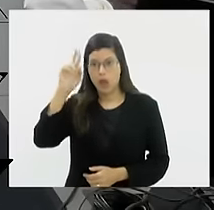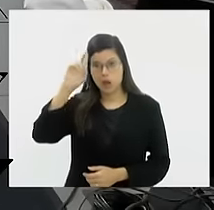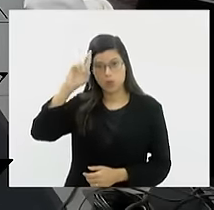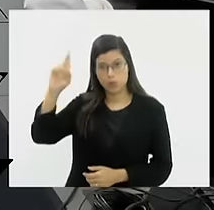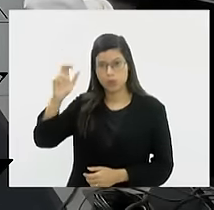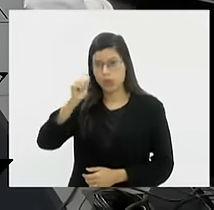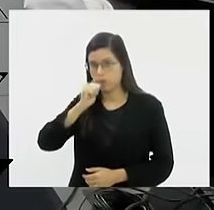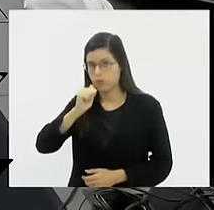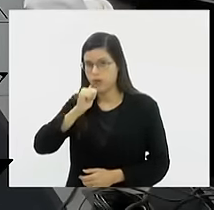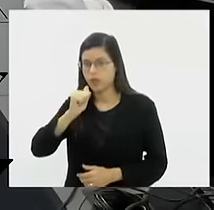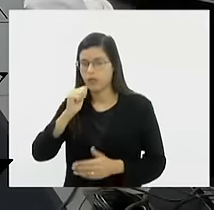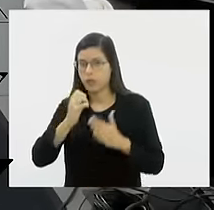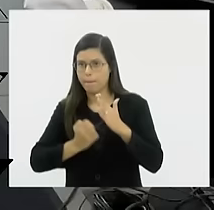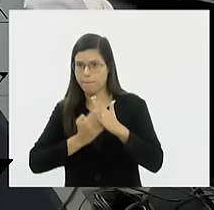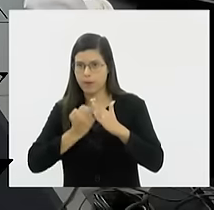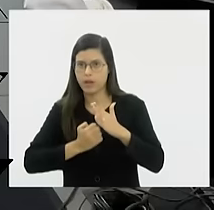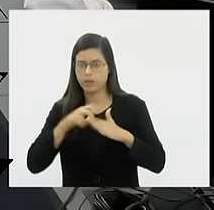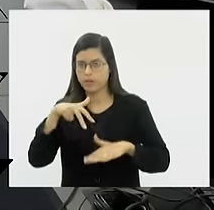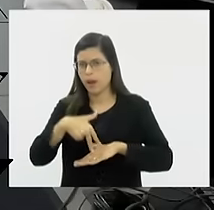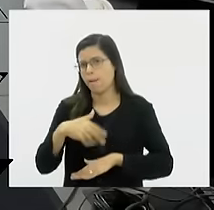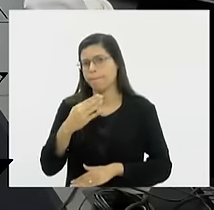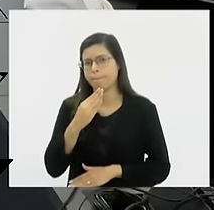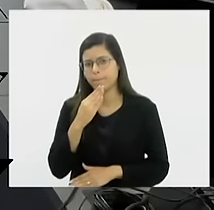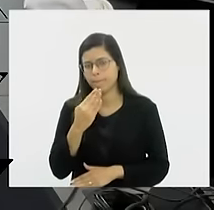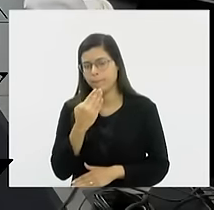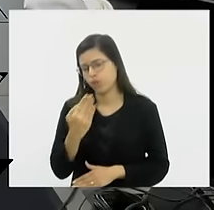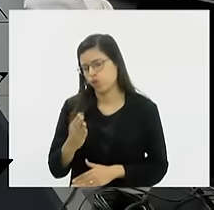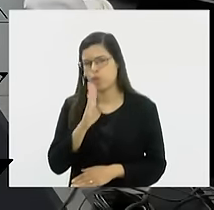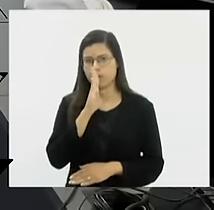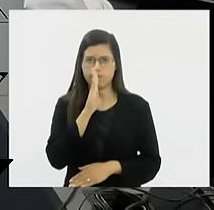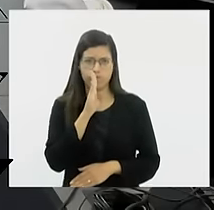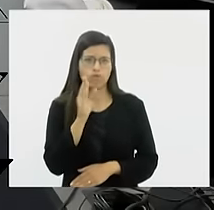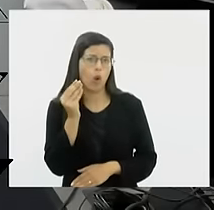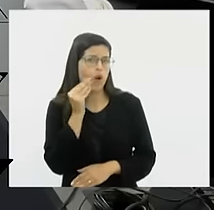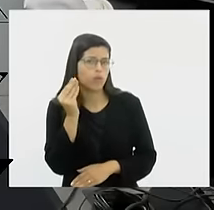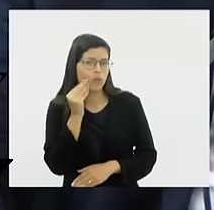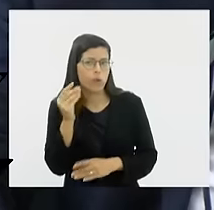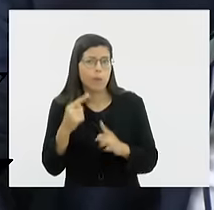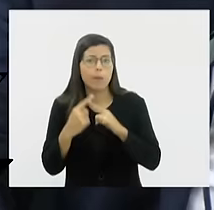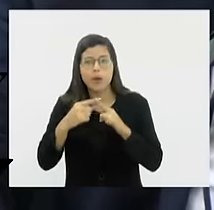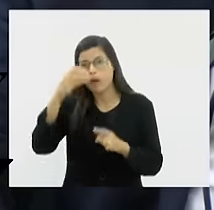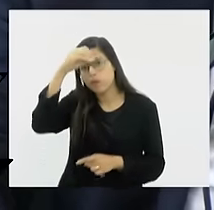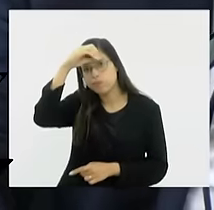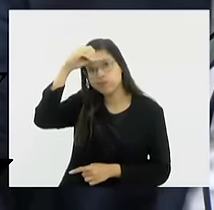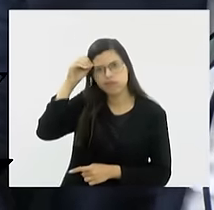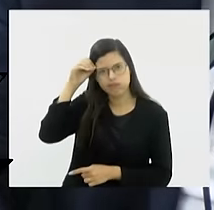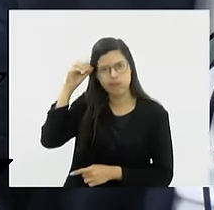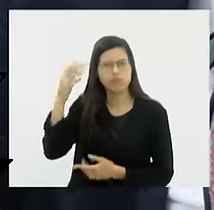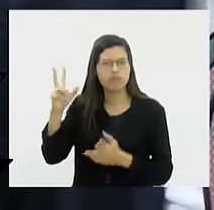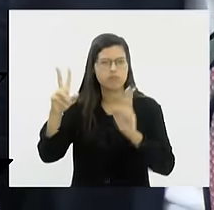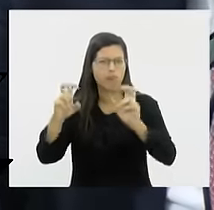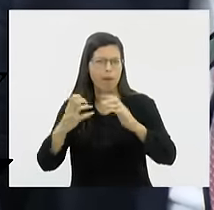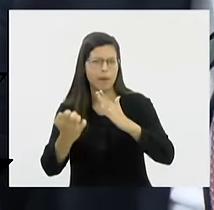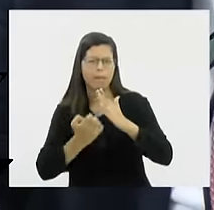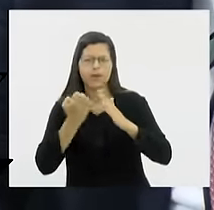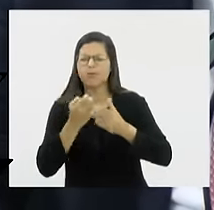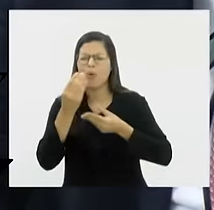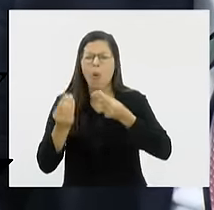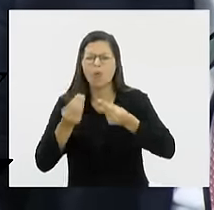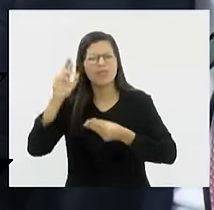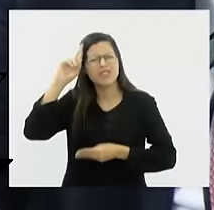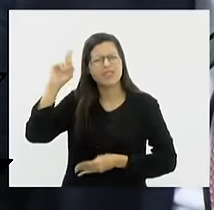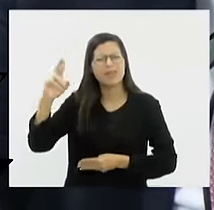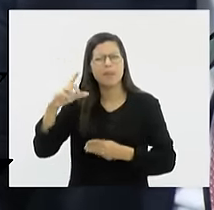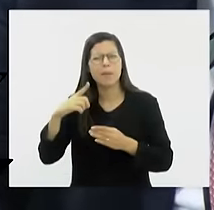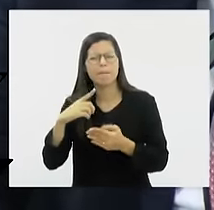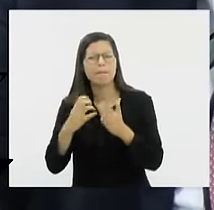aqui, ela pediu para ficar em silêncio. Por óbvio, nós entendemos, porque ela não sabia nada sobre a empresa. Como é que você tem uma empresa e você